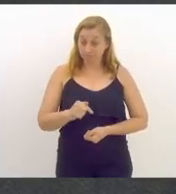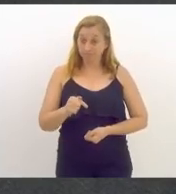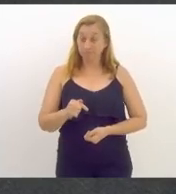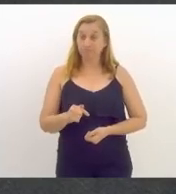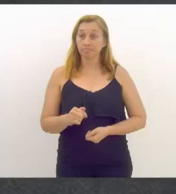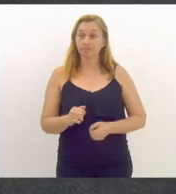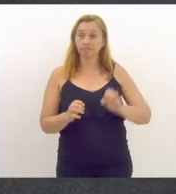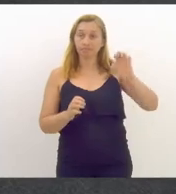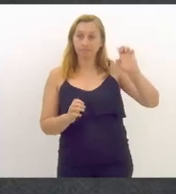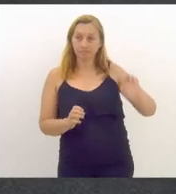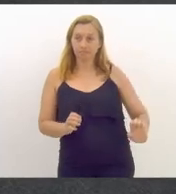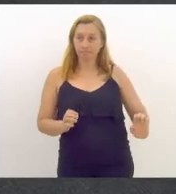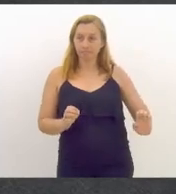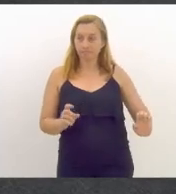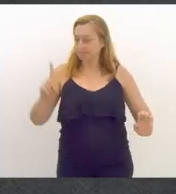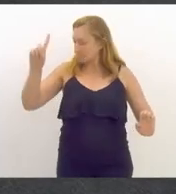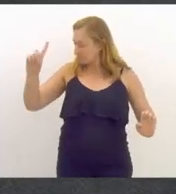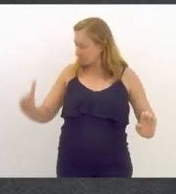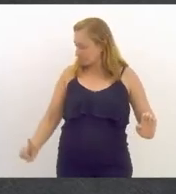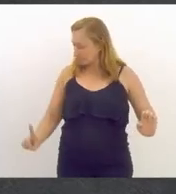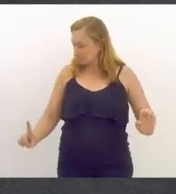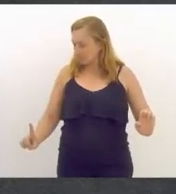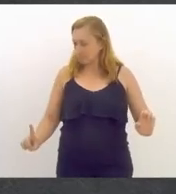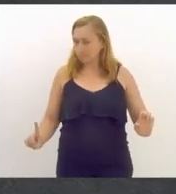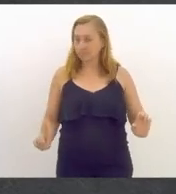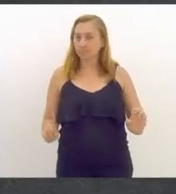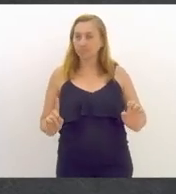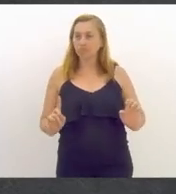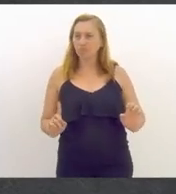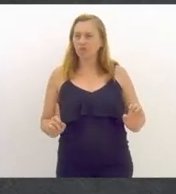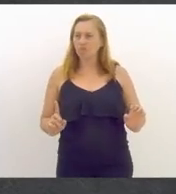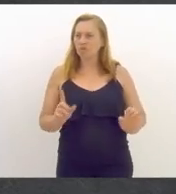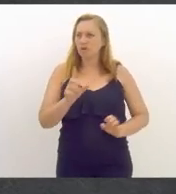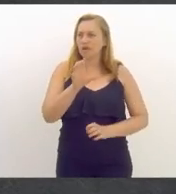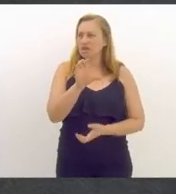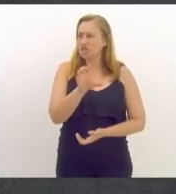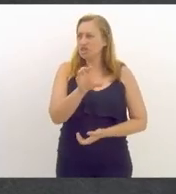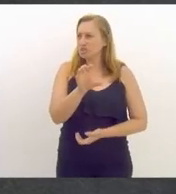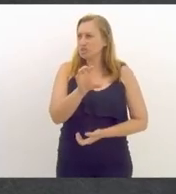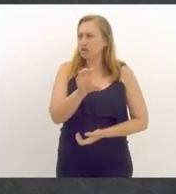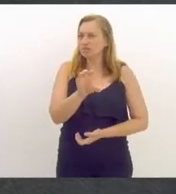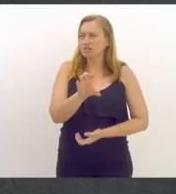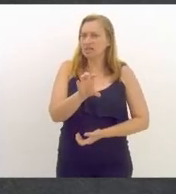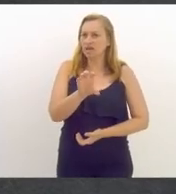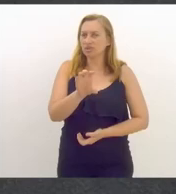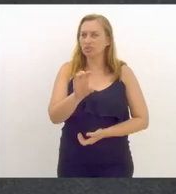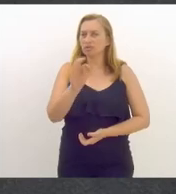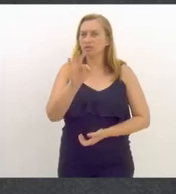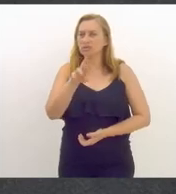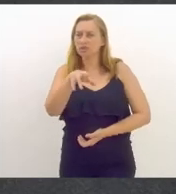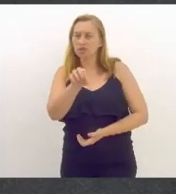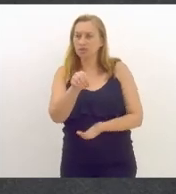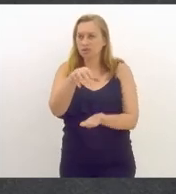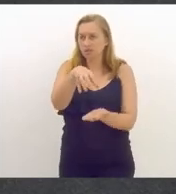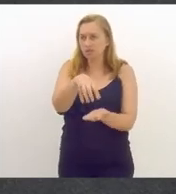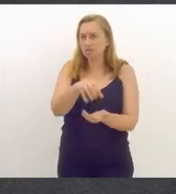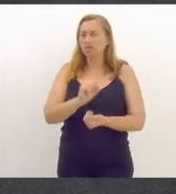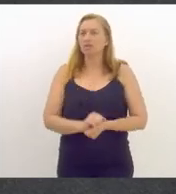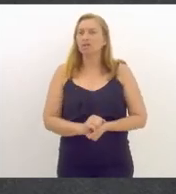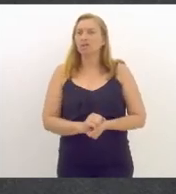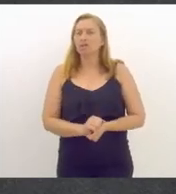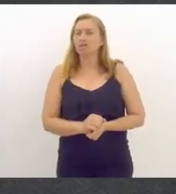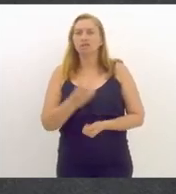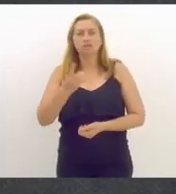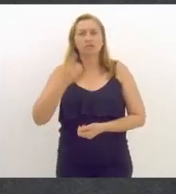à esquerda quanto à direita contra o Centro quanto deputados que somos representantes